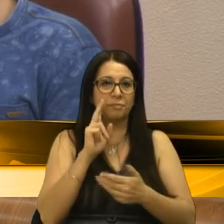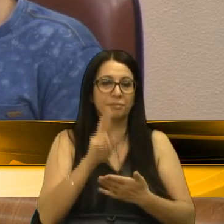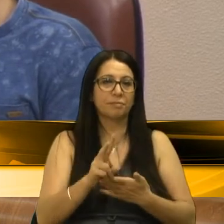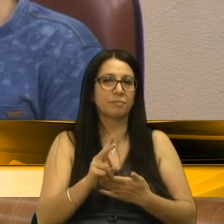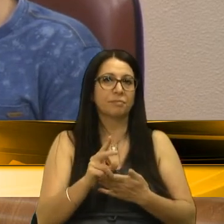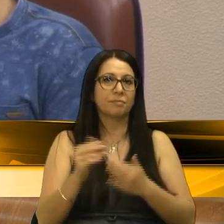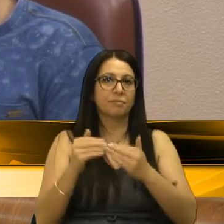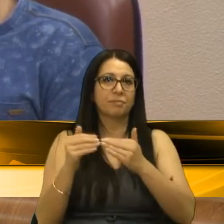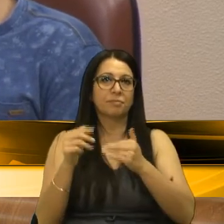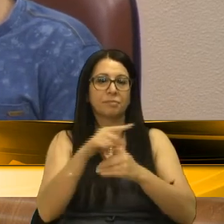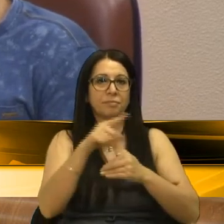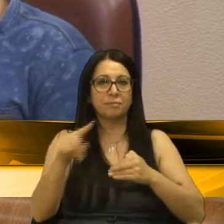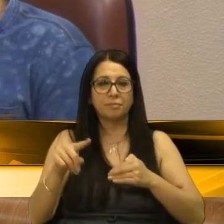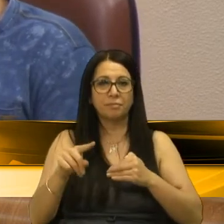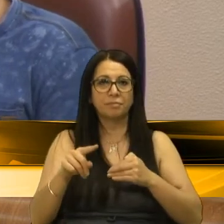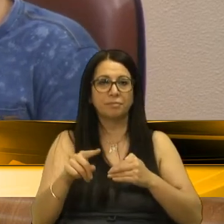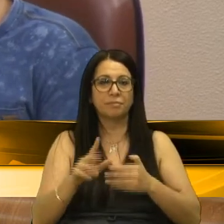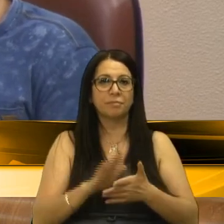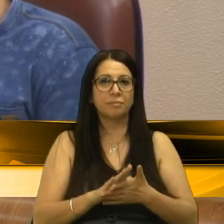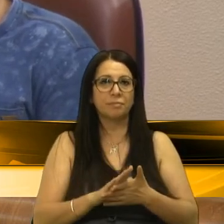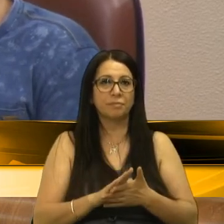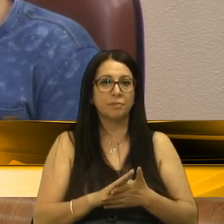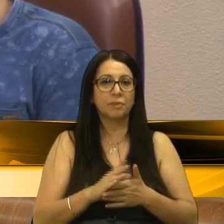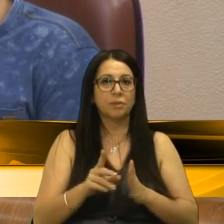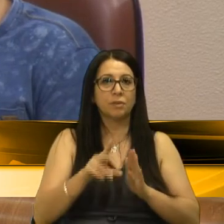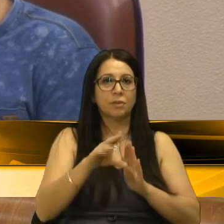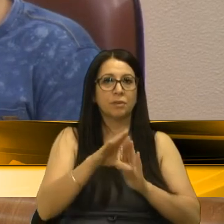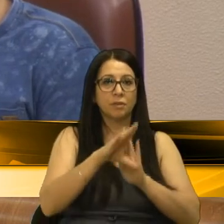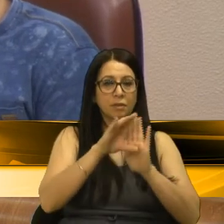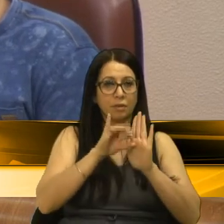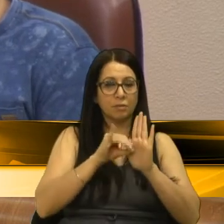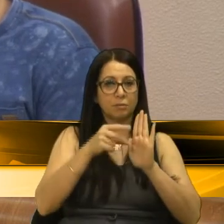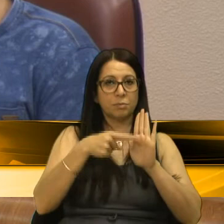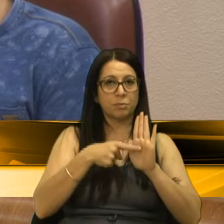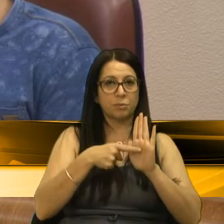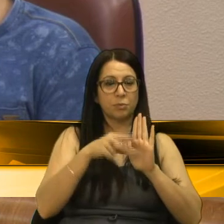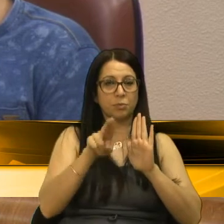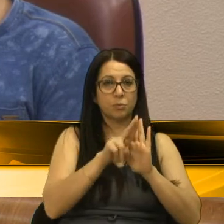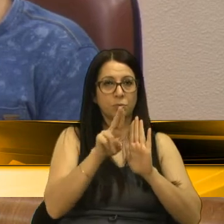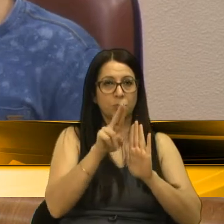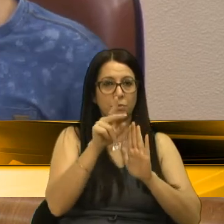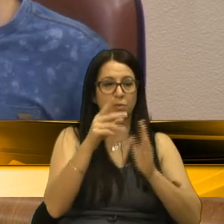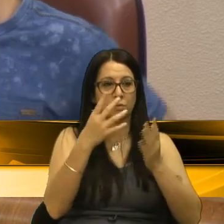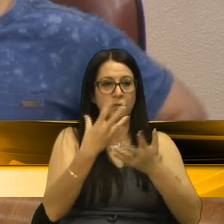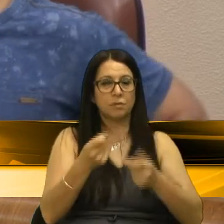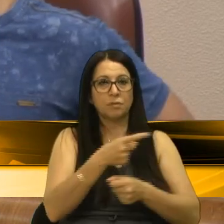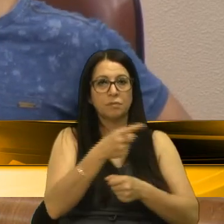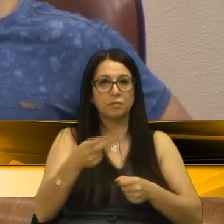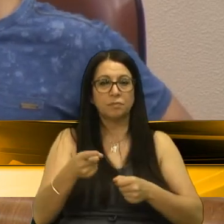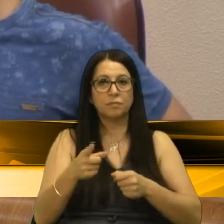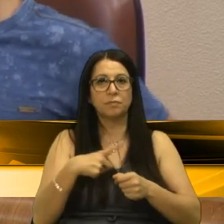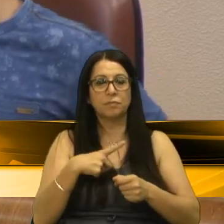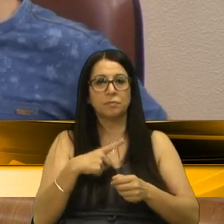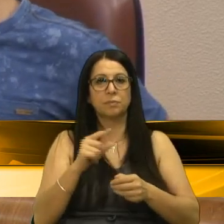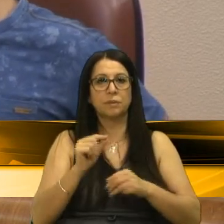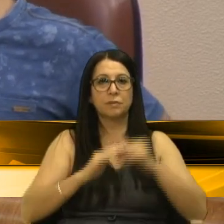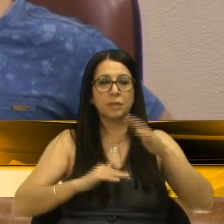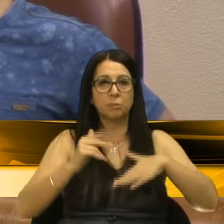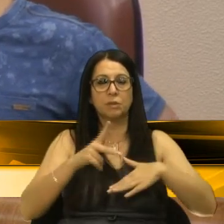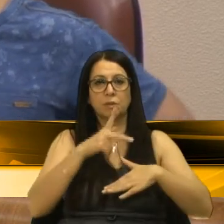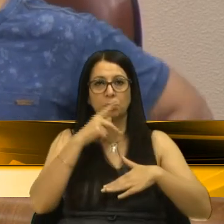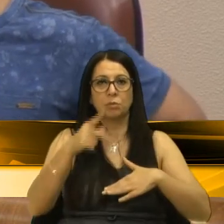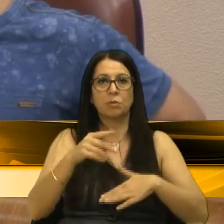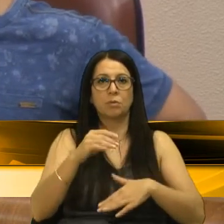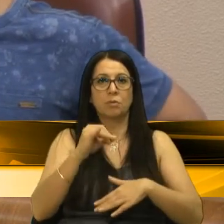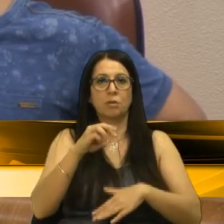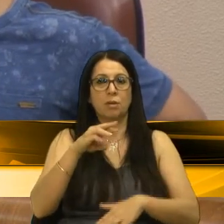não conforme. O primeiro uso permitido é aquele passível de ser implantado ou instalado no imóvel em